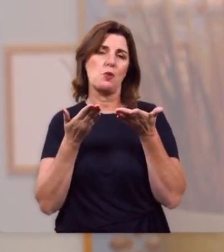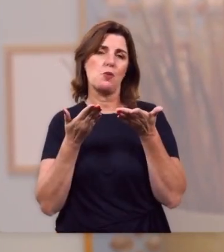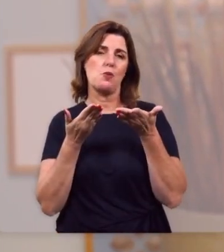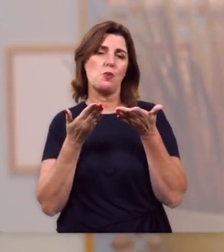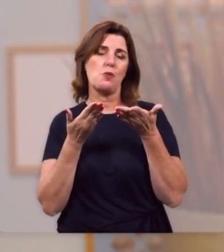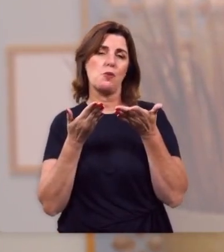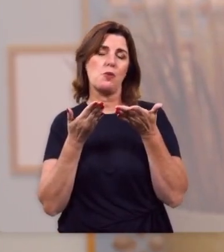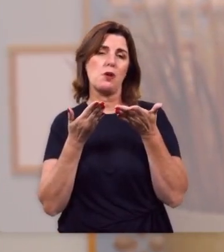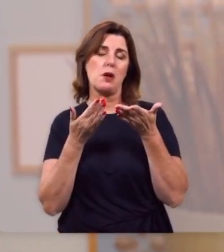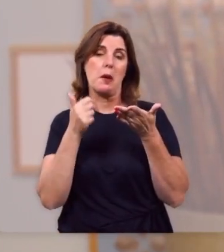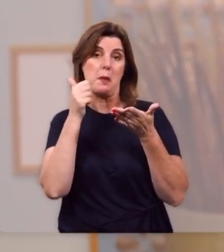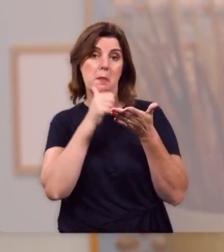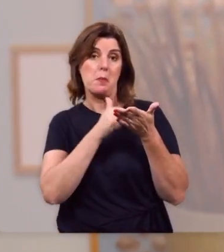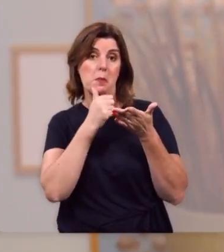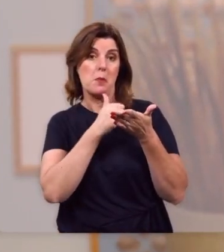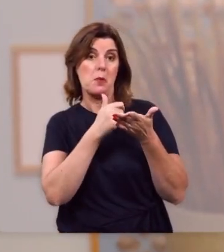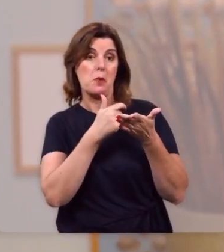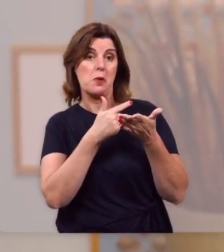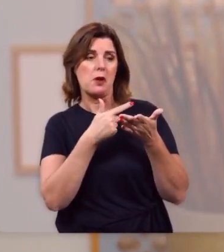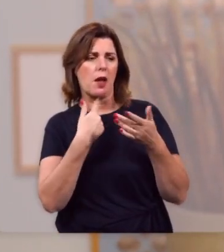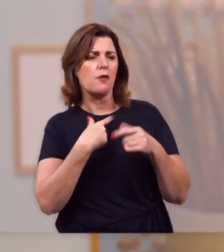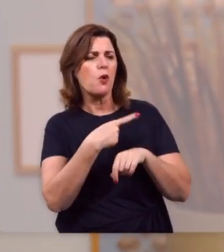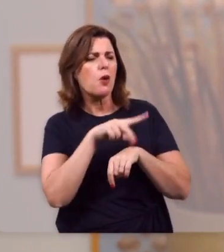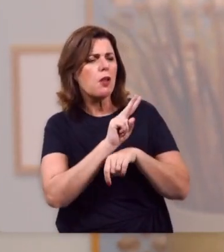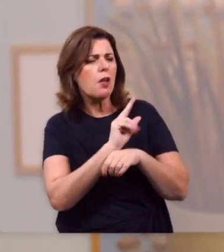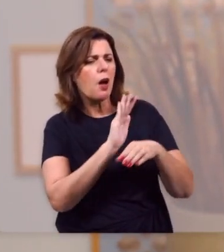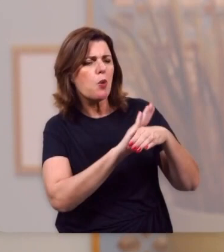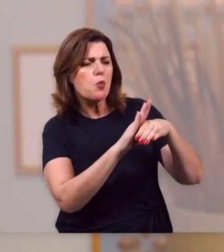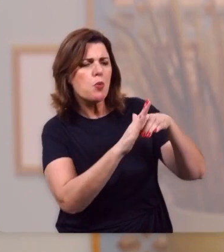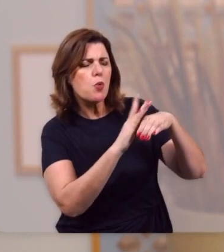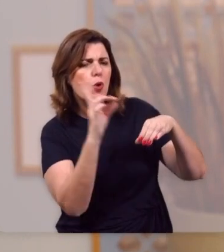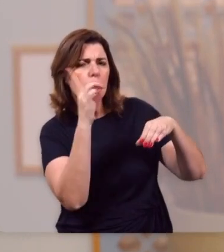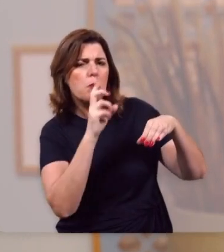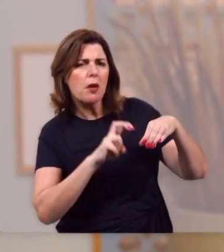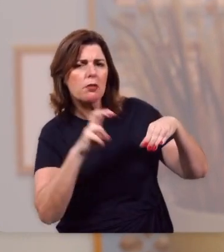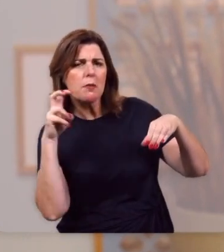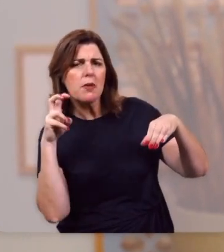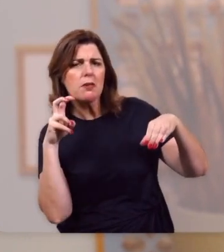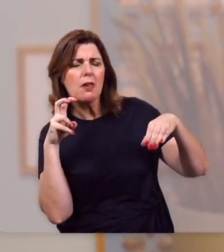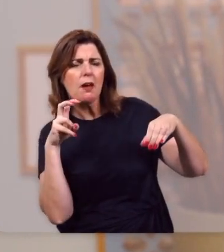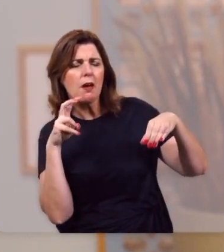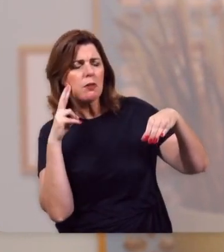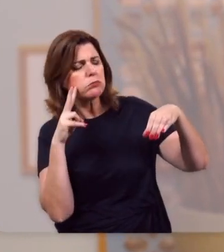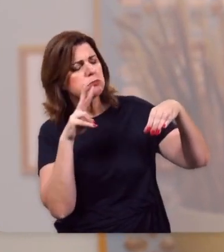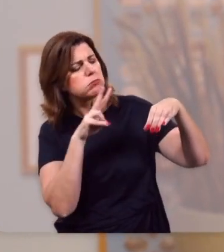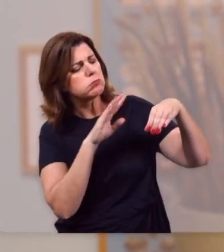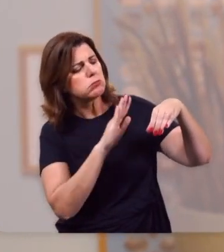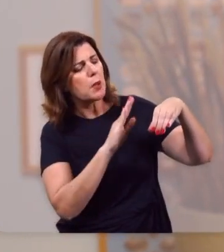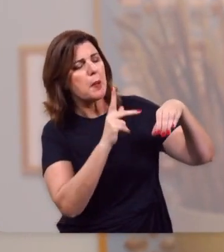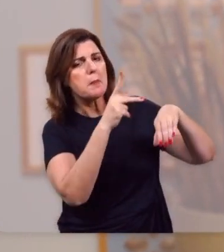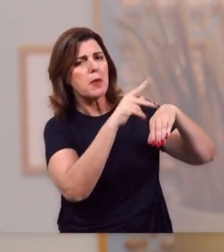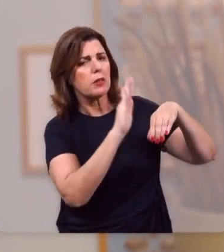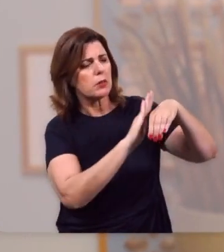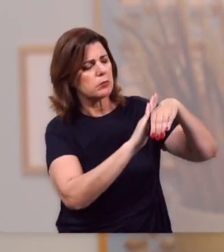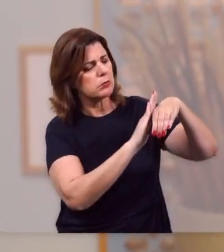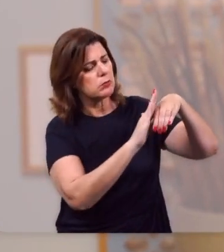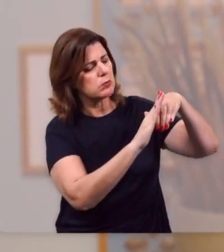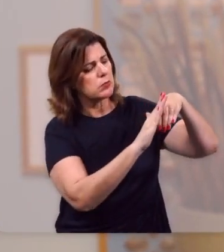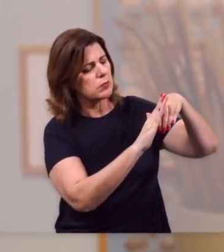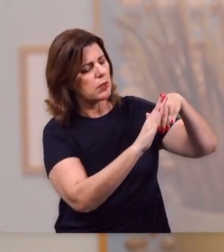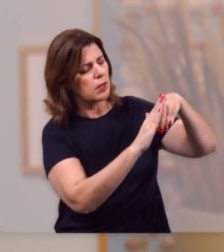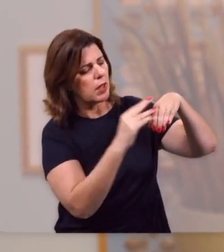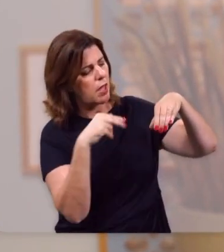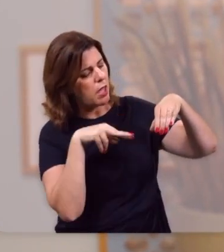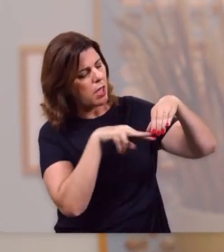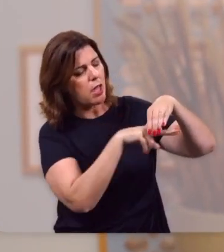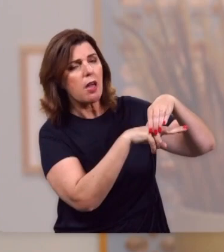mortos, e as mulheres da Galileia foram lá no sepulcro, domingo de manhã, a pedra estava rolada, o túmulo estava